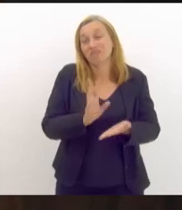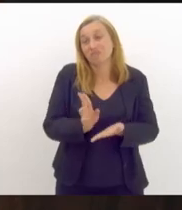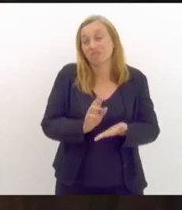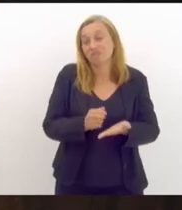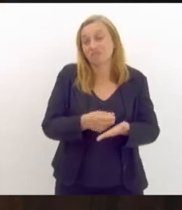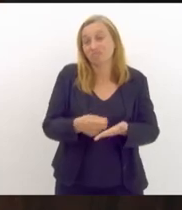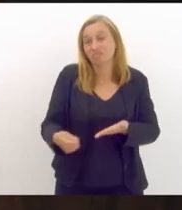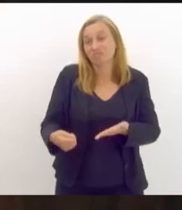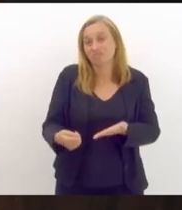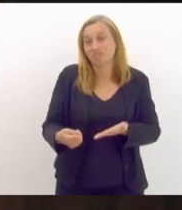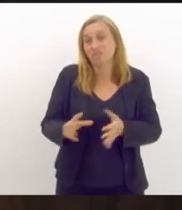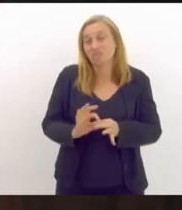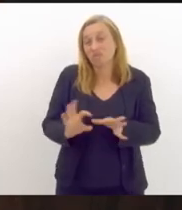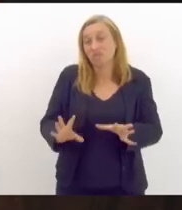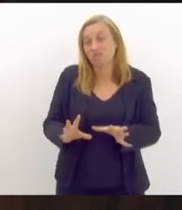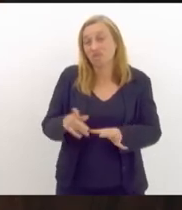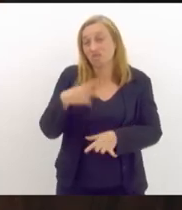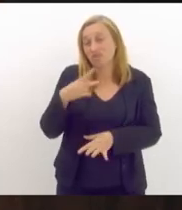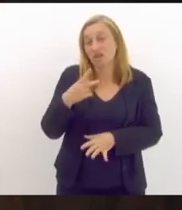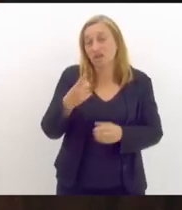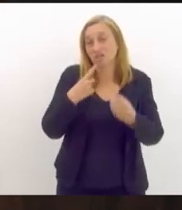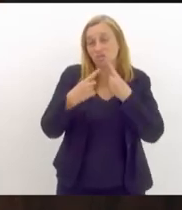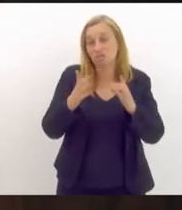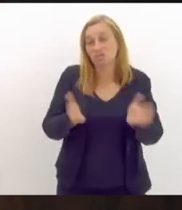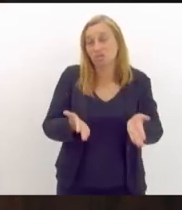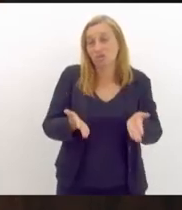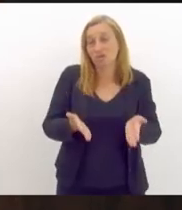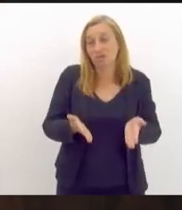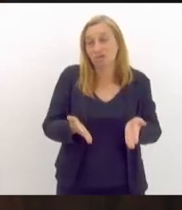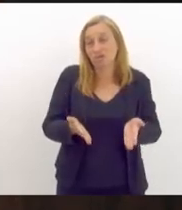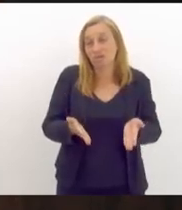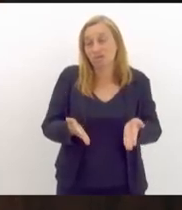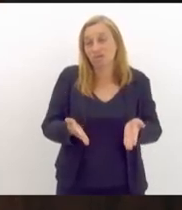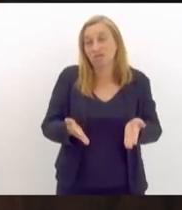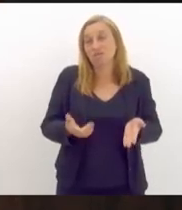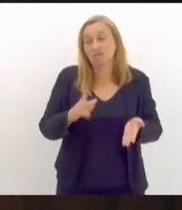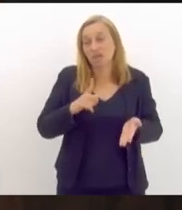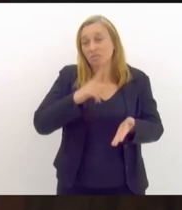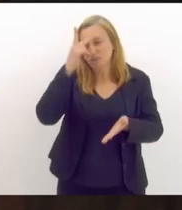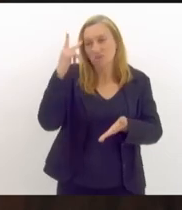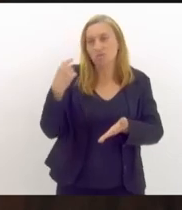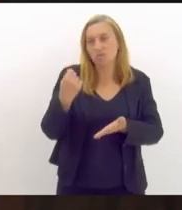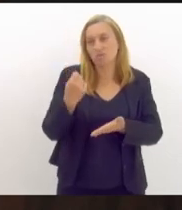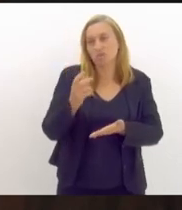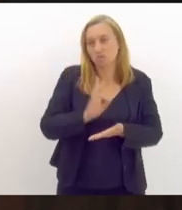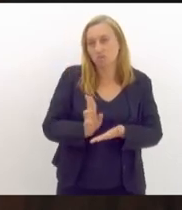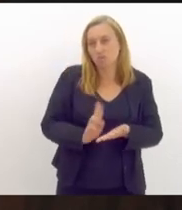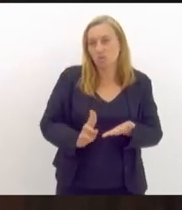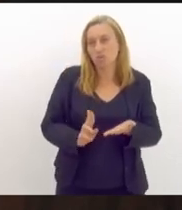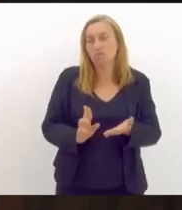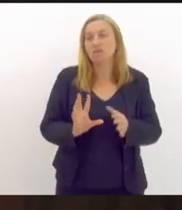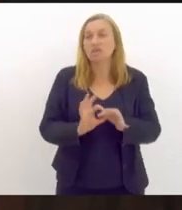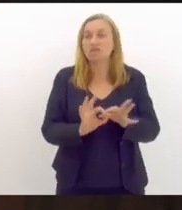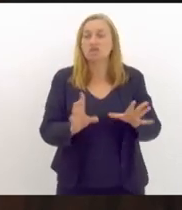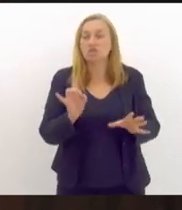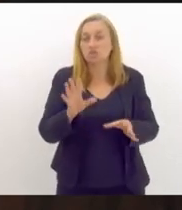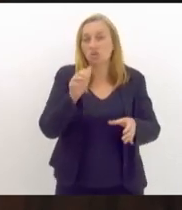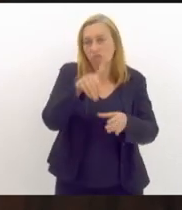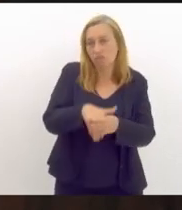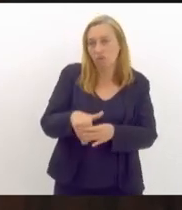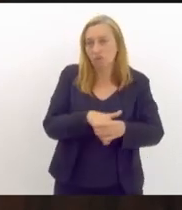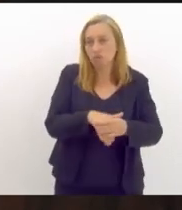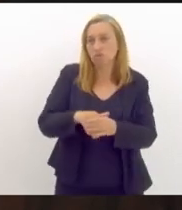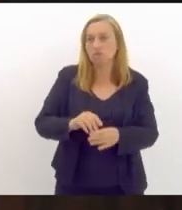eu conceder a vossa excelência essa discussão aqui agora porque tem uns escritos Então tava abrindo só para declaração de voto e